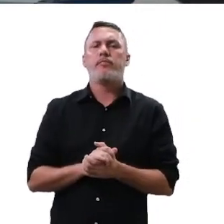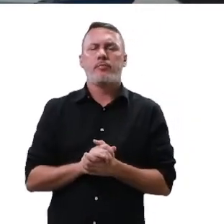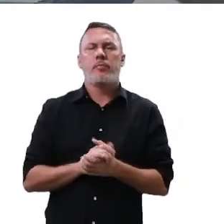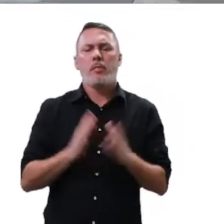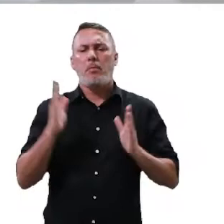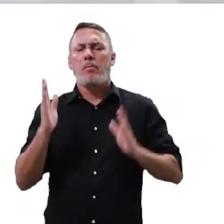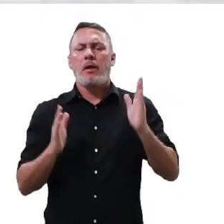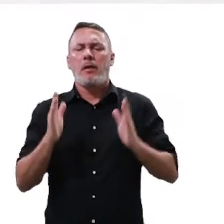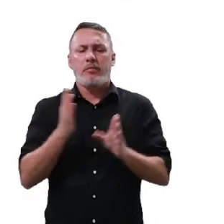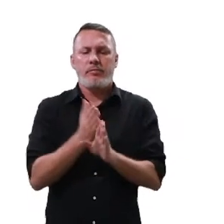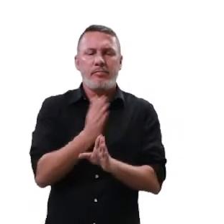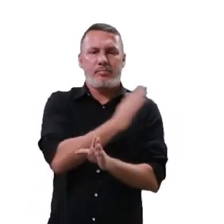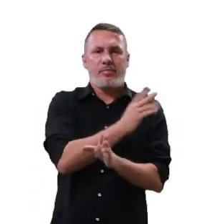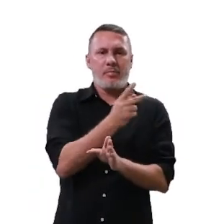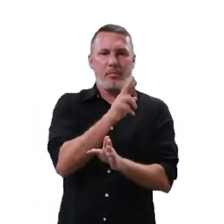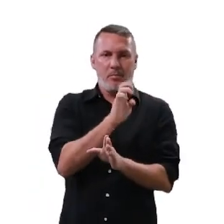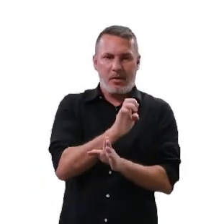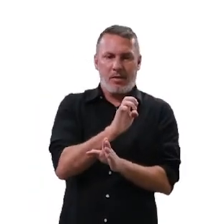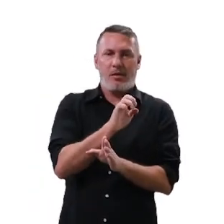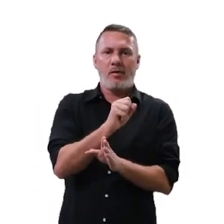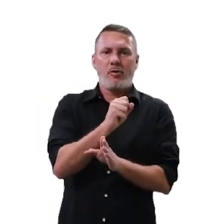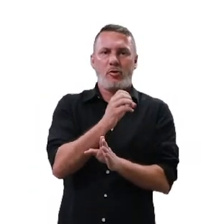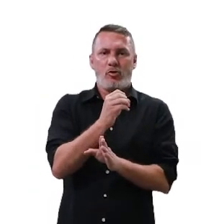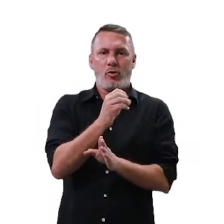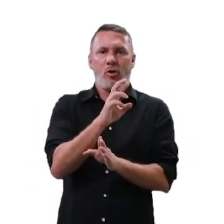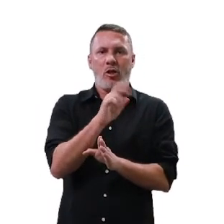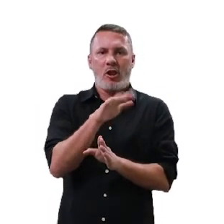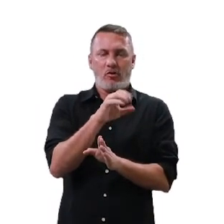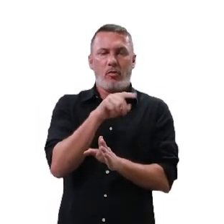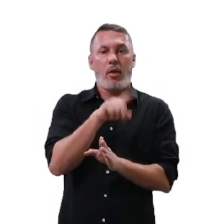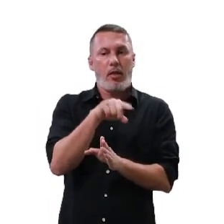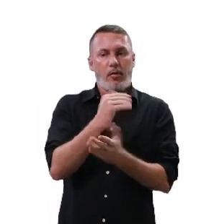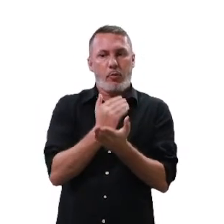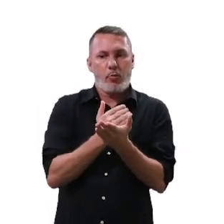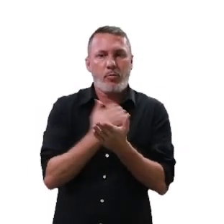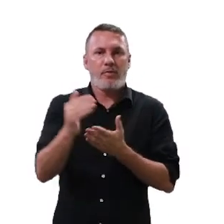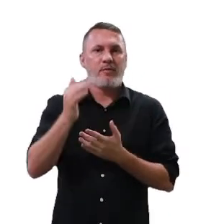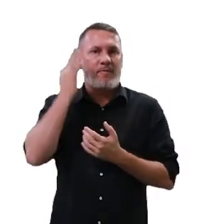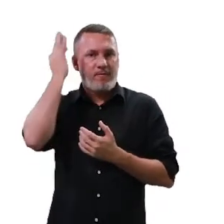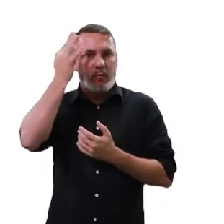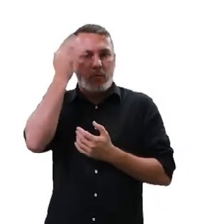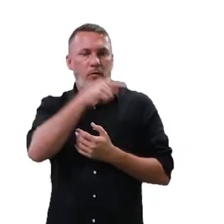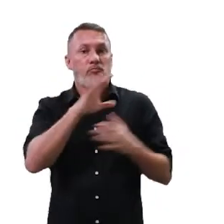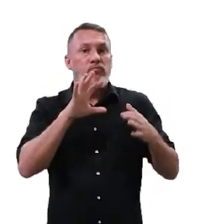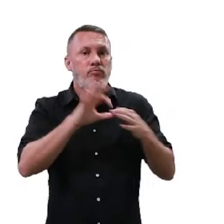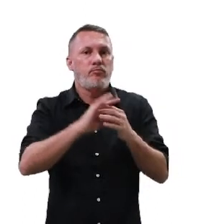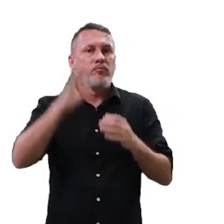lá. O período pré-socrático é o ponto inicial das reflexões filosóficas.